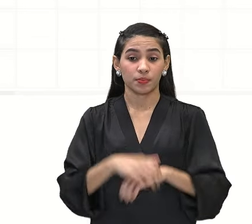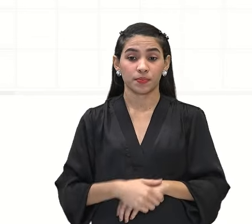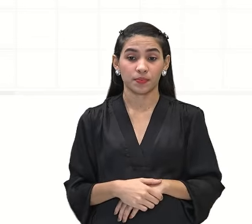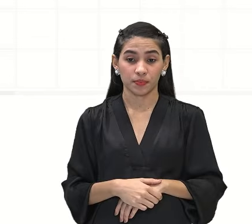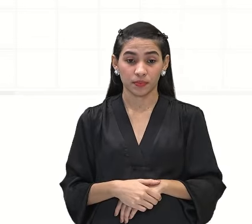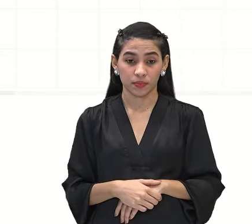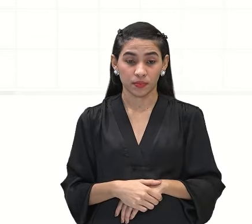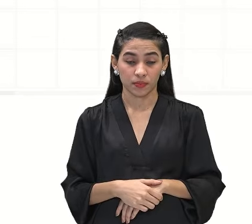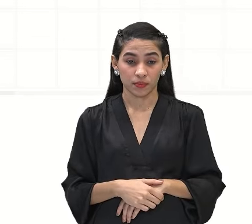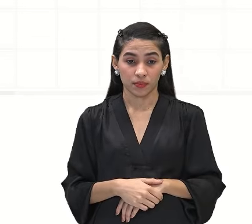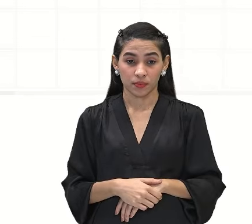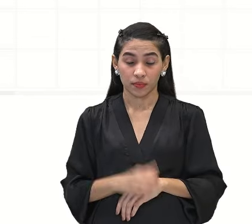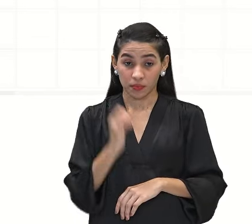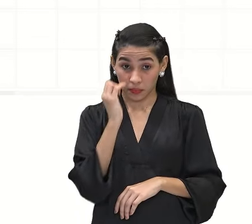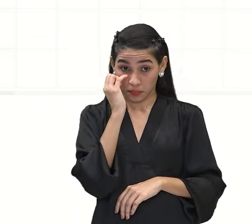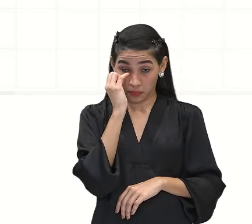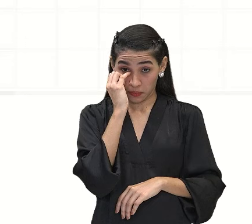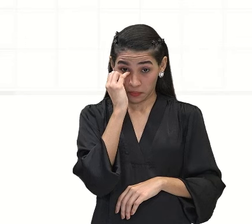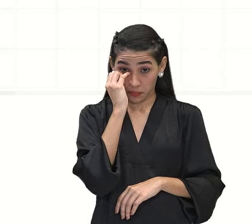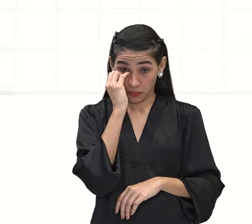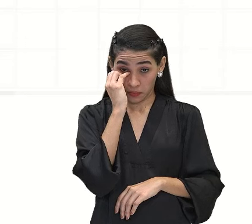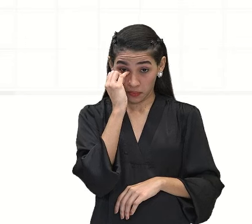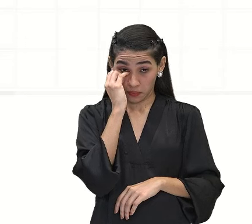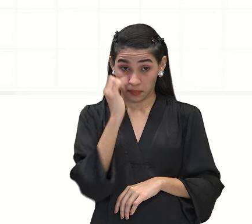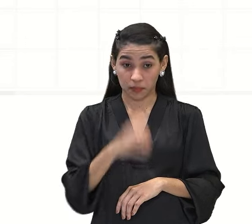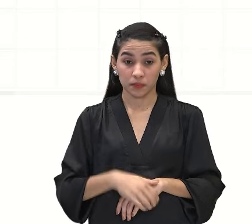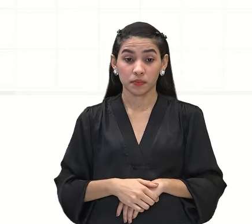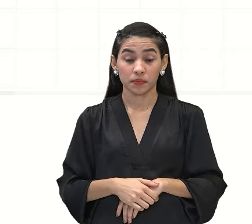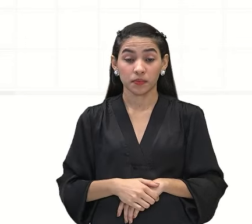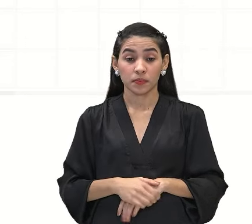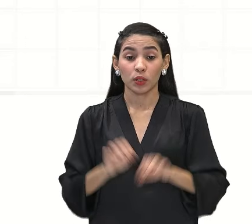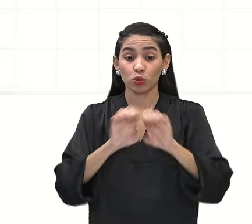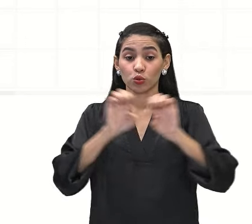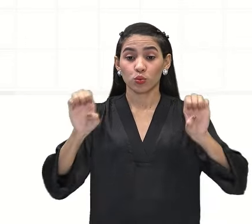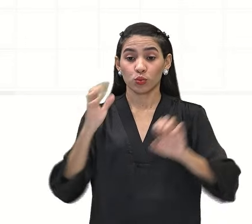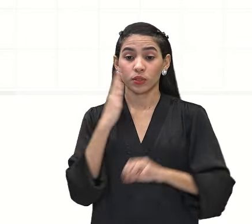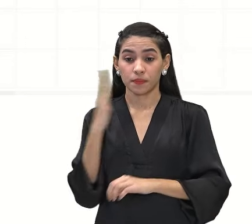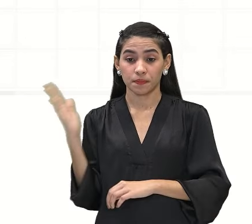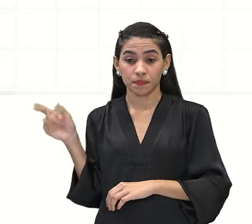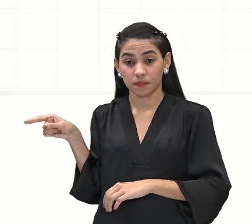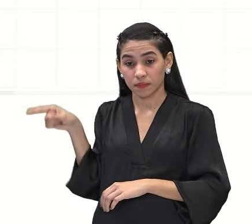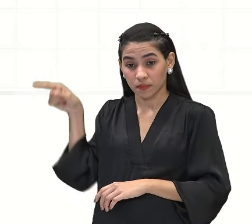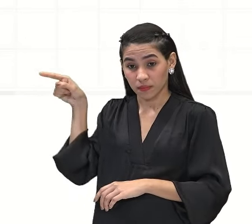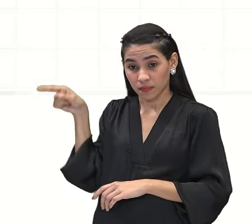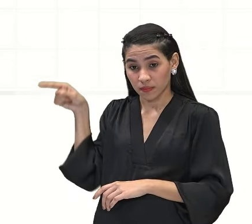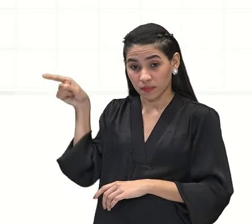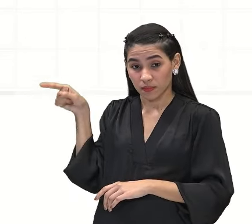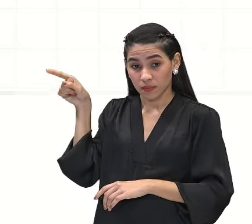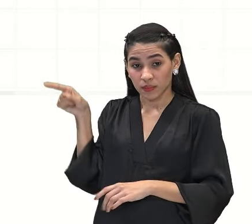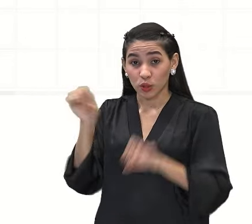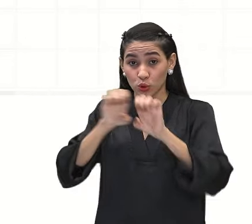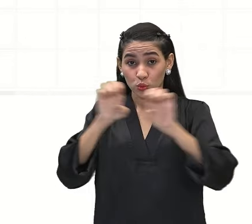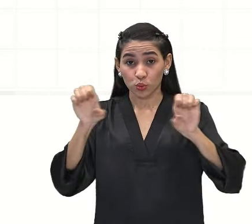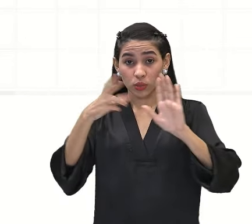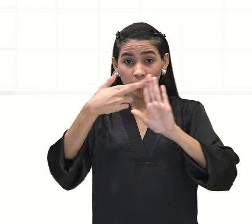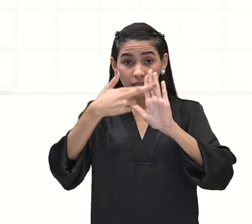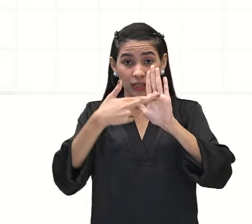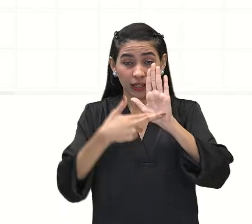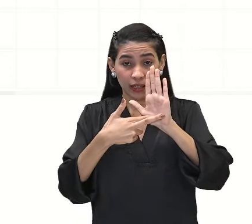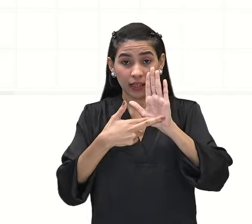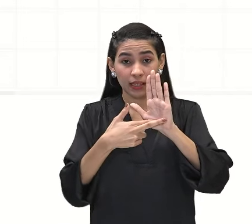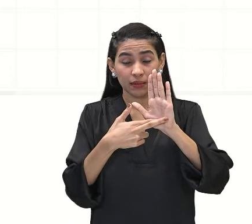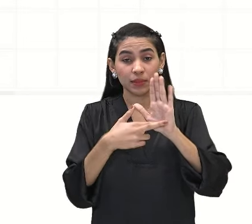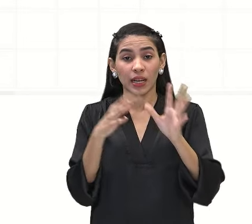do círculo ela é pi vezes o raio ao quadrado certo